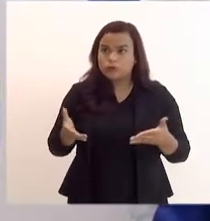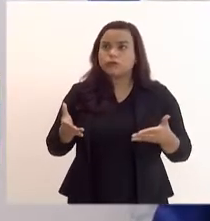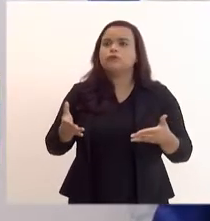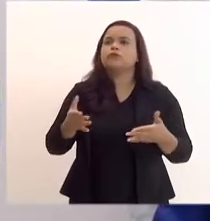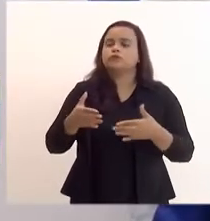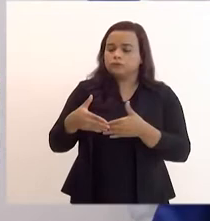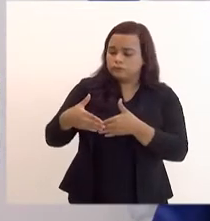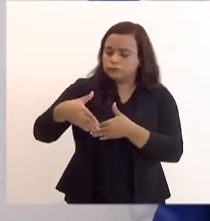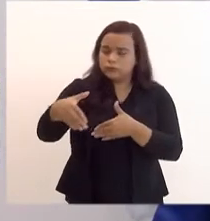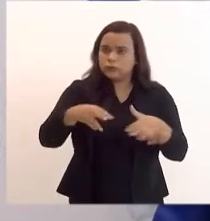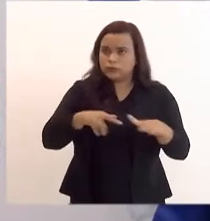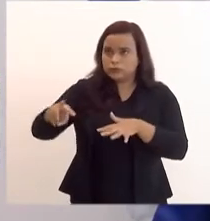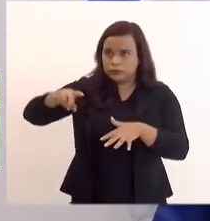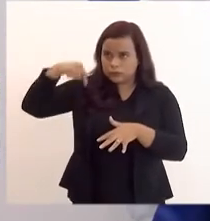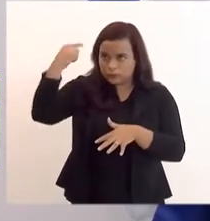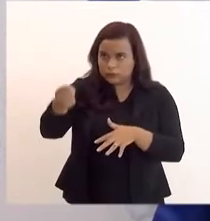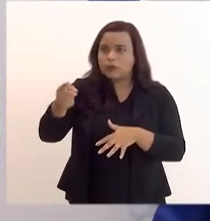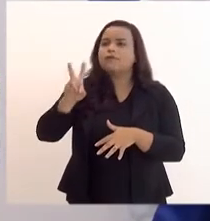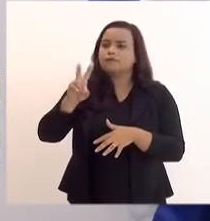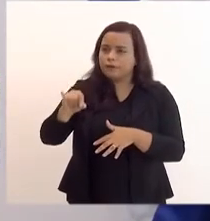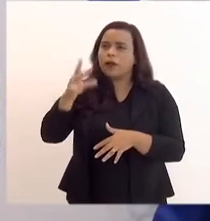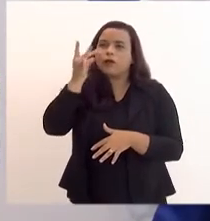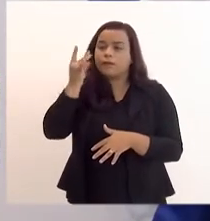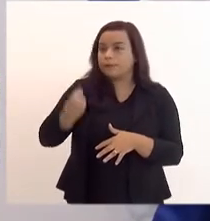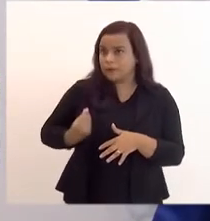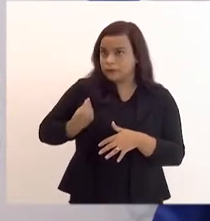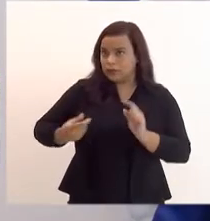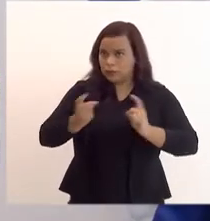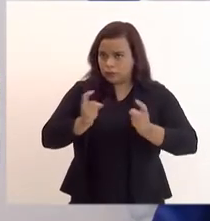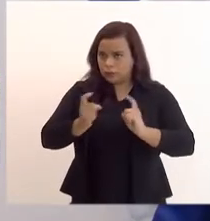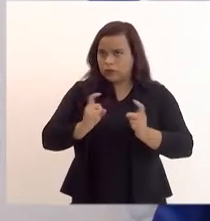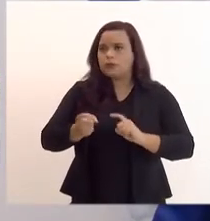de semana que vem é presencial, que contará